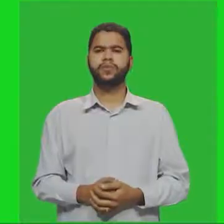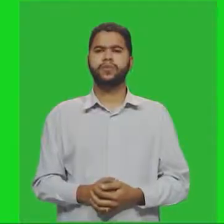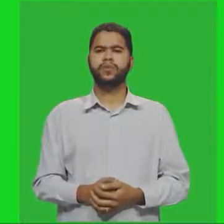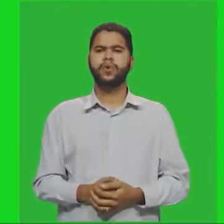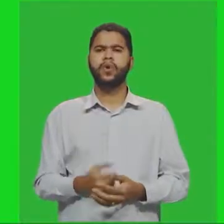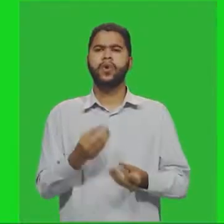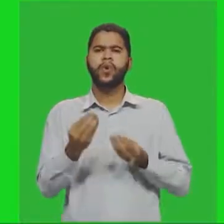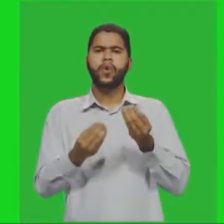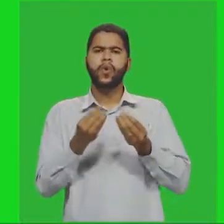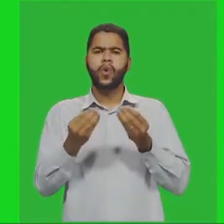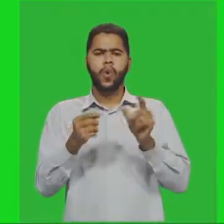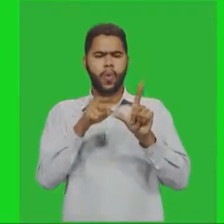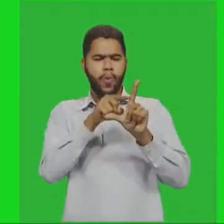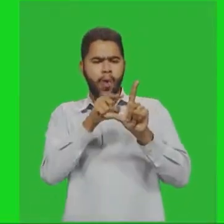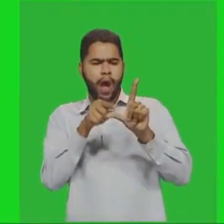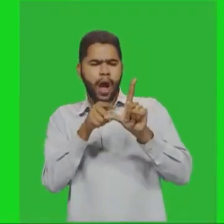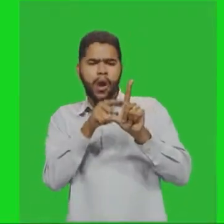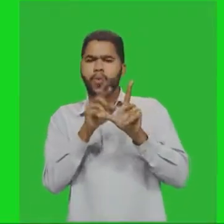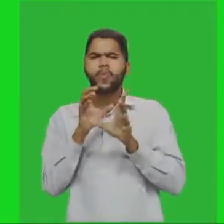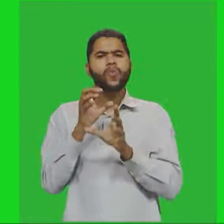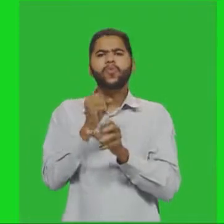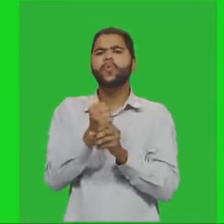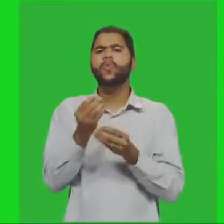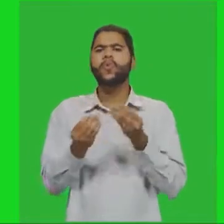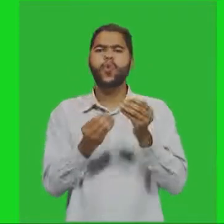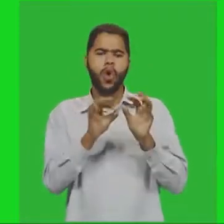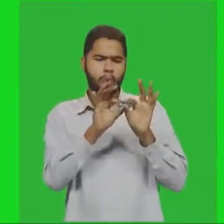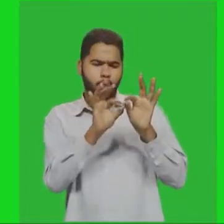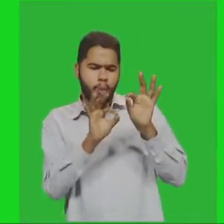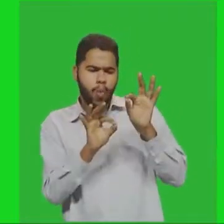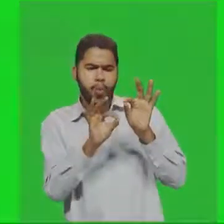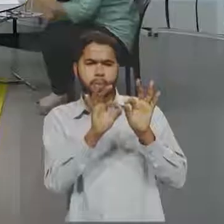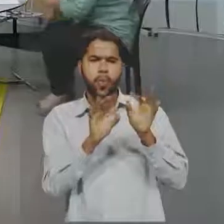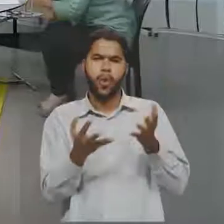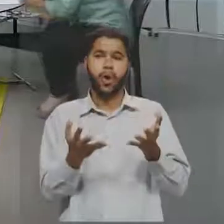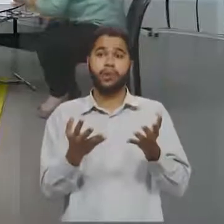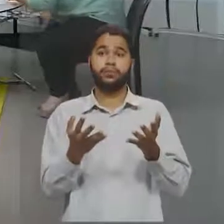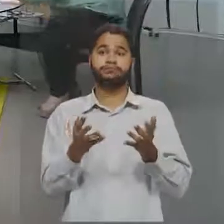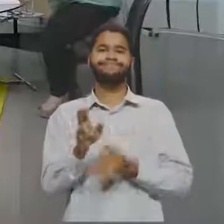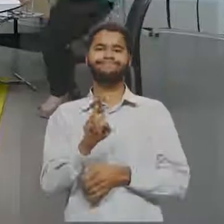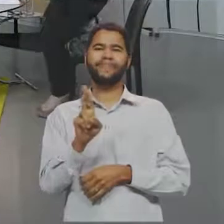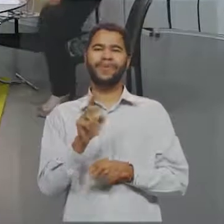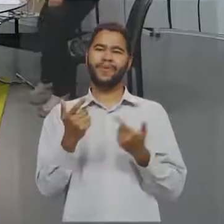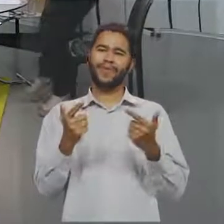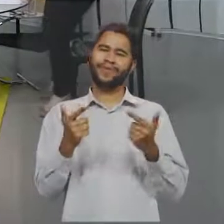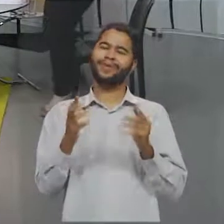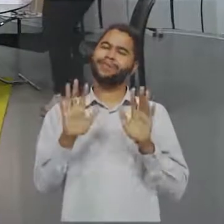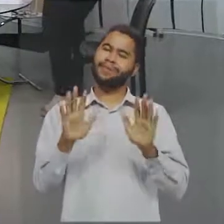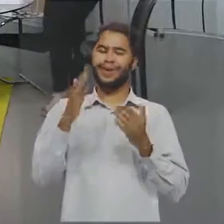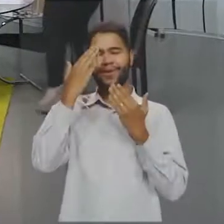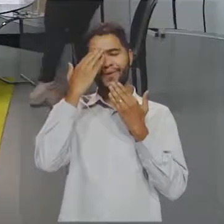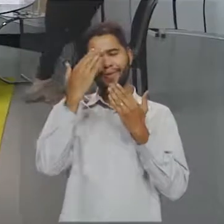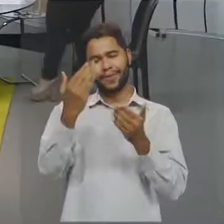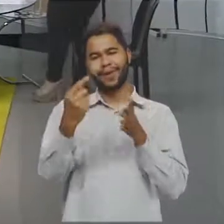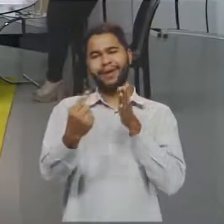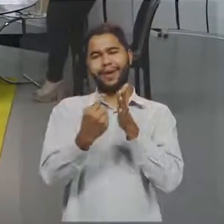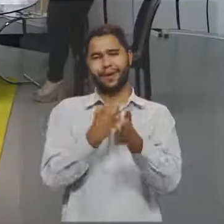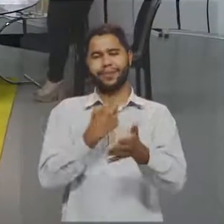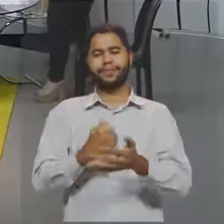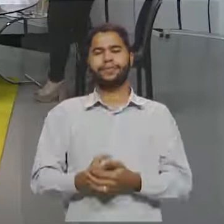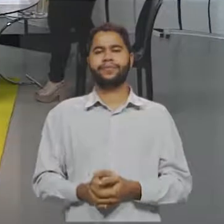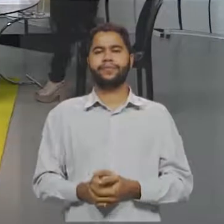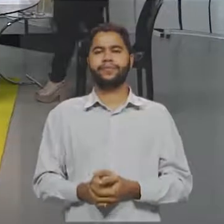posso medir um ângulo? Sim, não tem nome, né? Mas muito obrigada pela